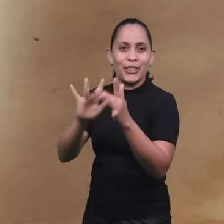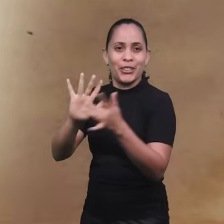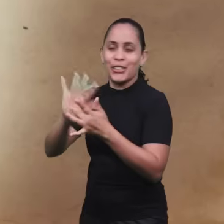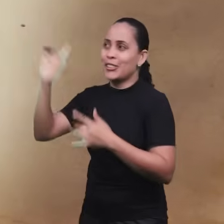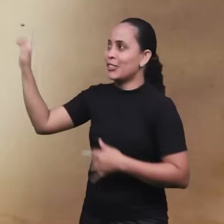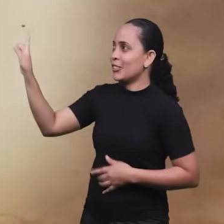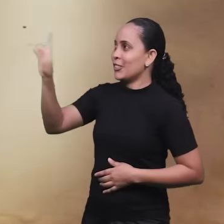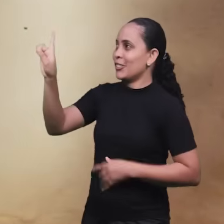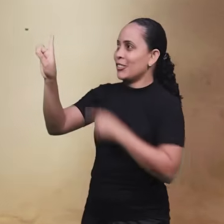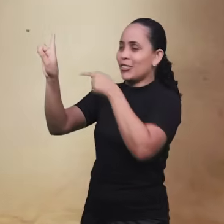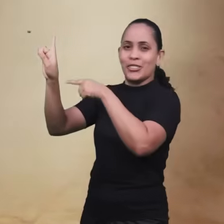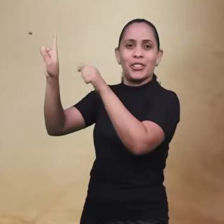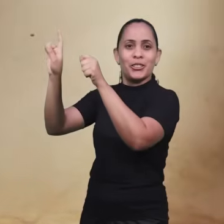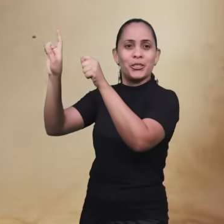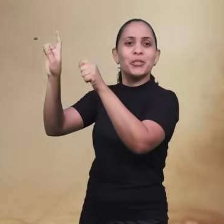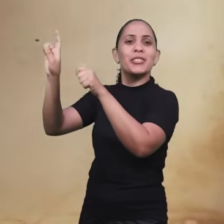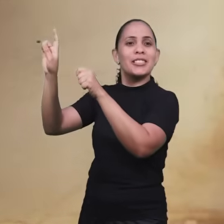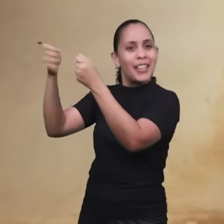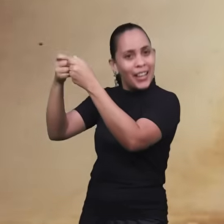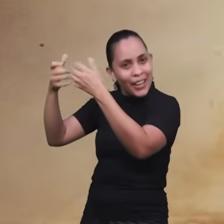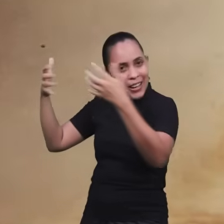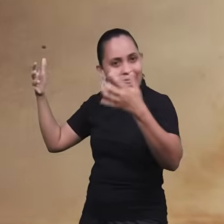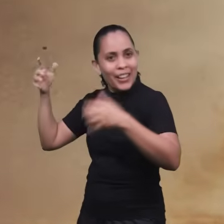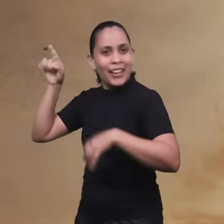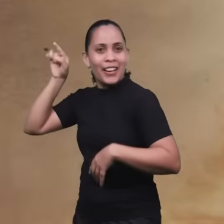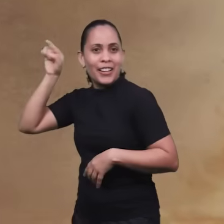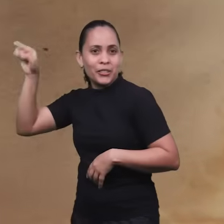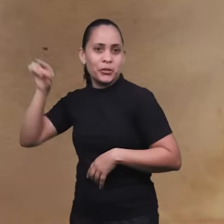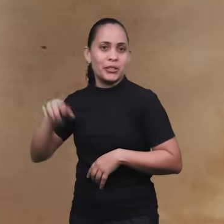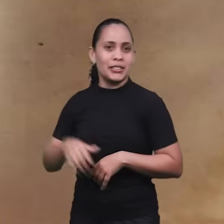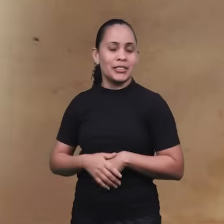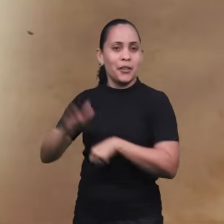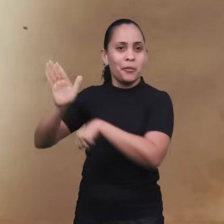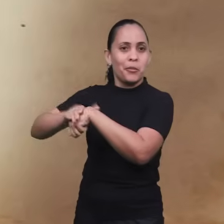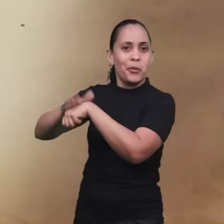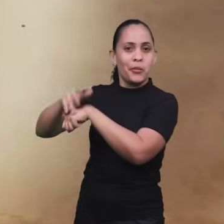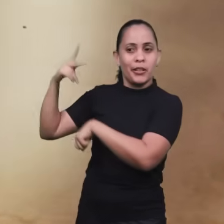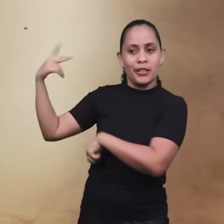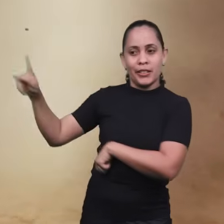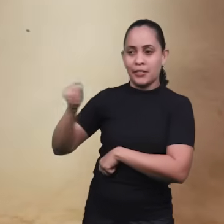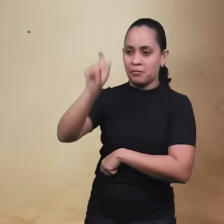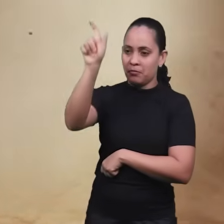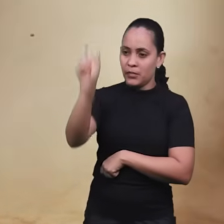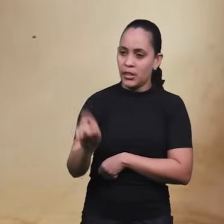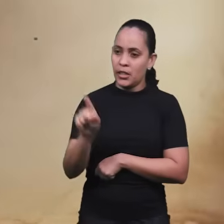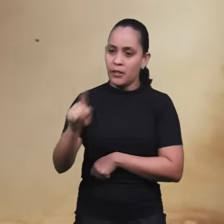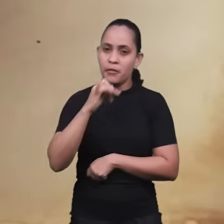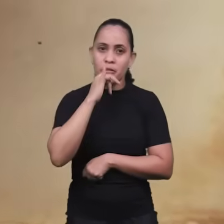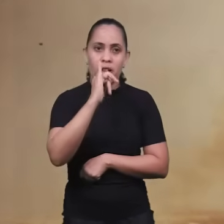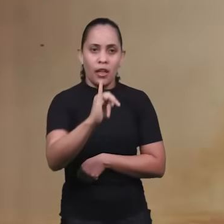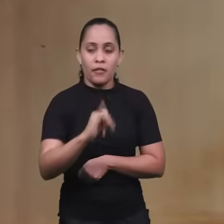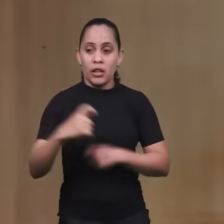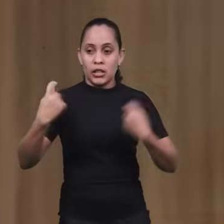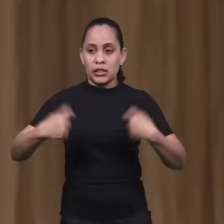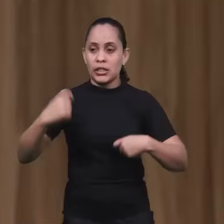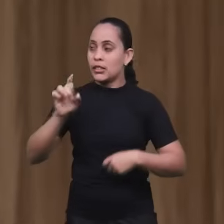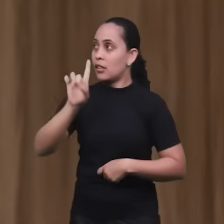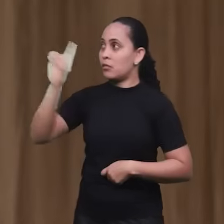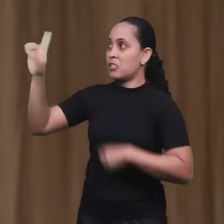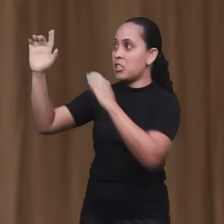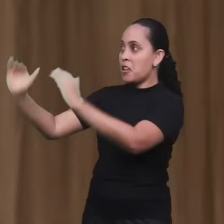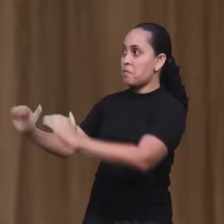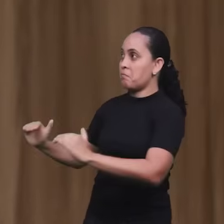ele a luz, mas para que testificasse da luz. Por isso ele não tinha dificuldade em